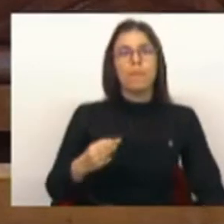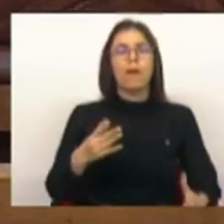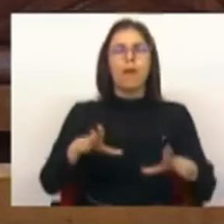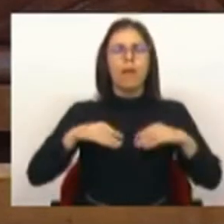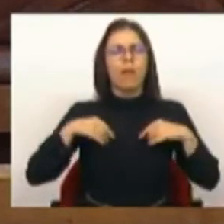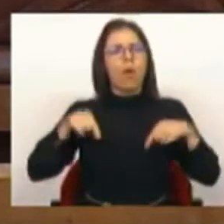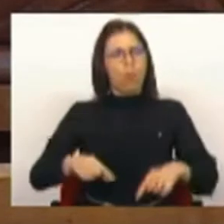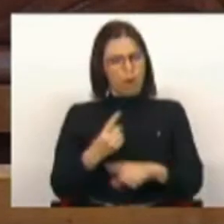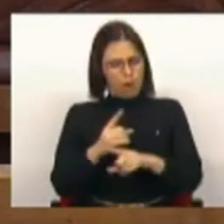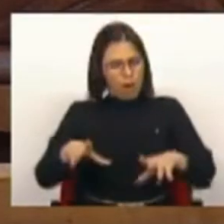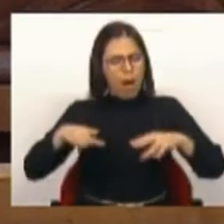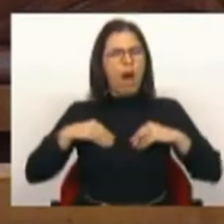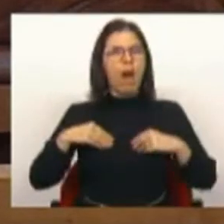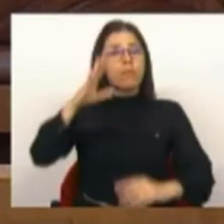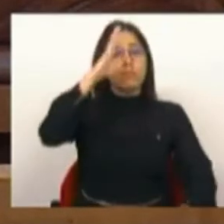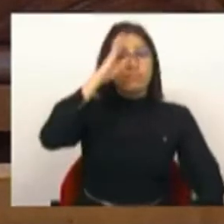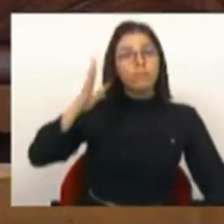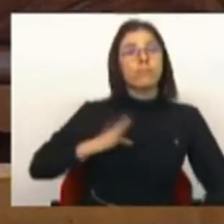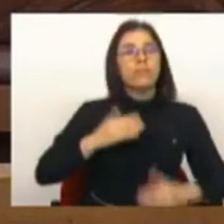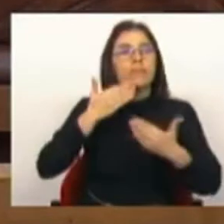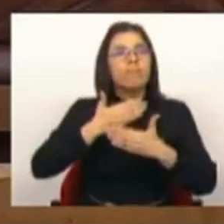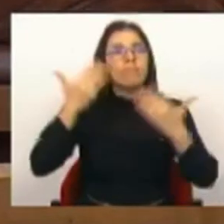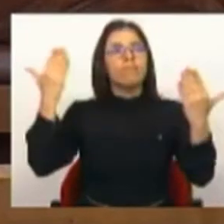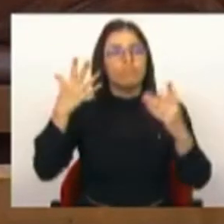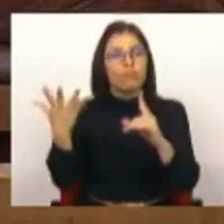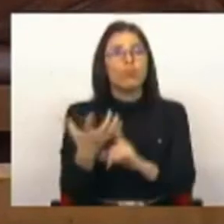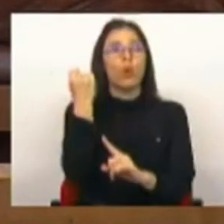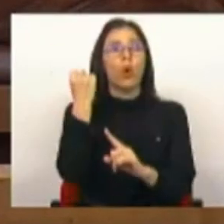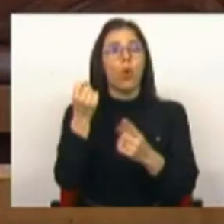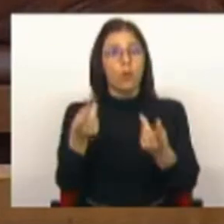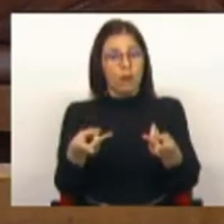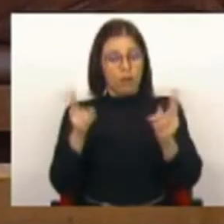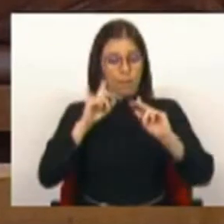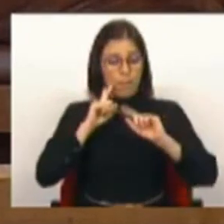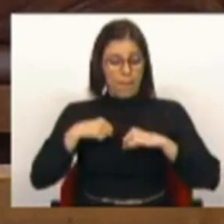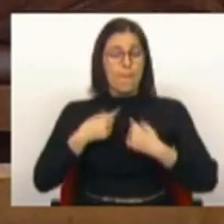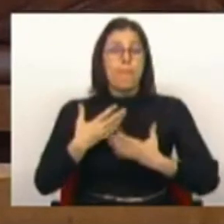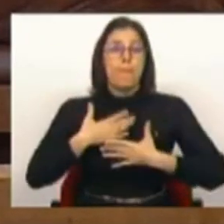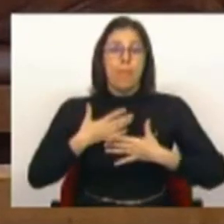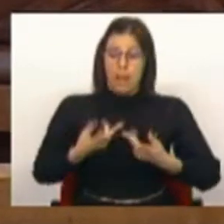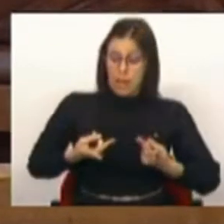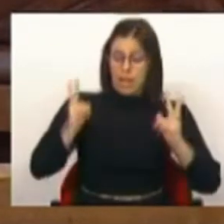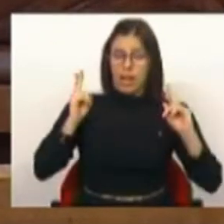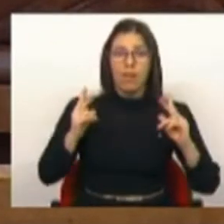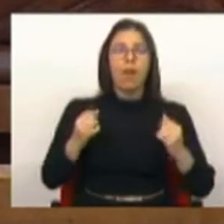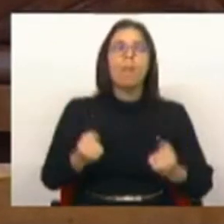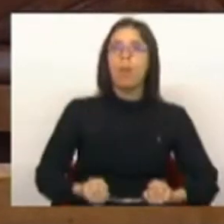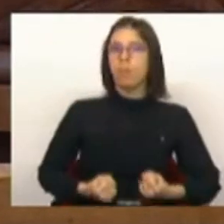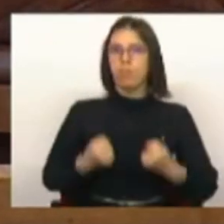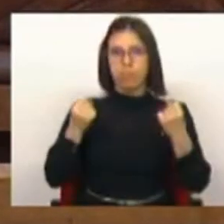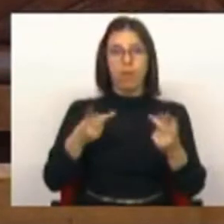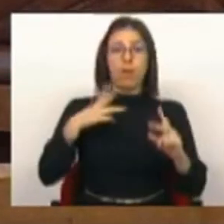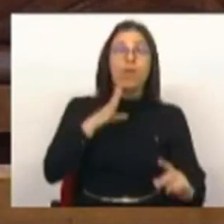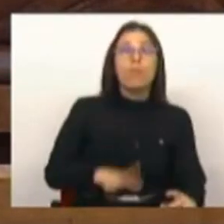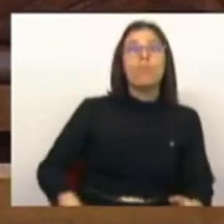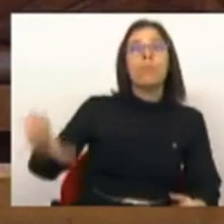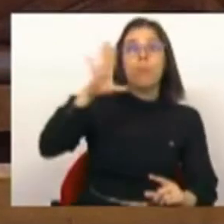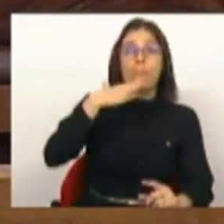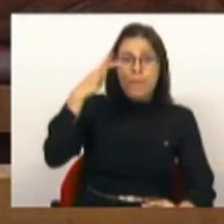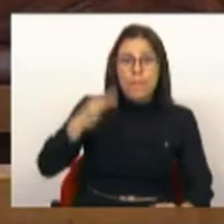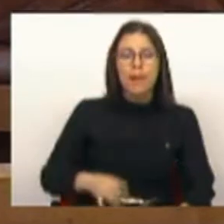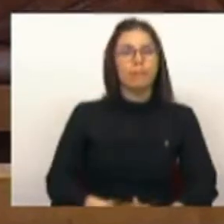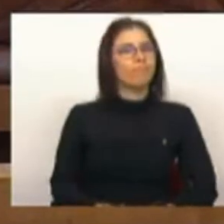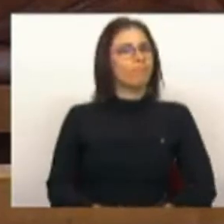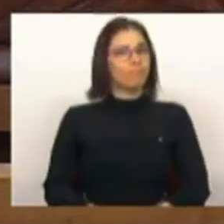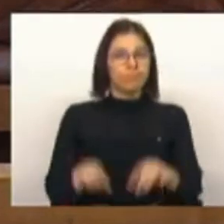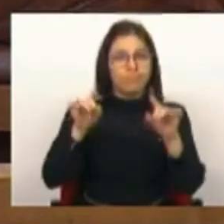assumi-lo hoje? Que talvez os militares daquela manhã tenham conseguido libertar-se a si próprios, mas não conseguiram libertar Portugal inteiro.